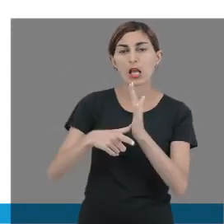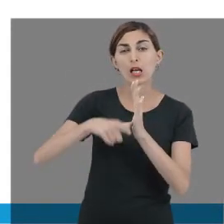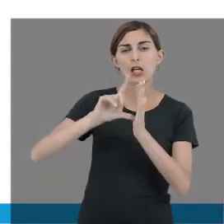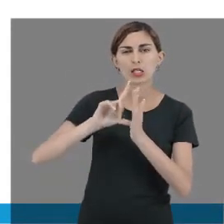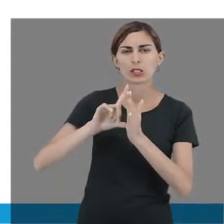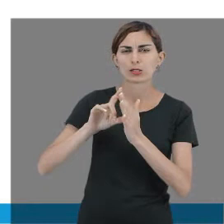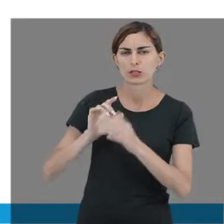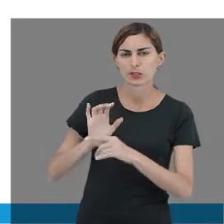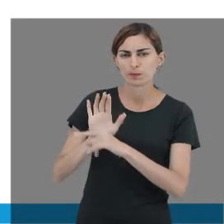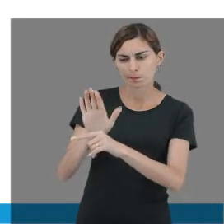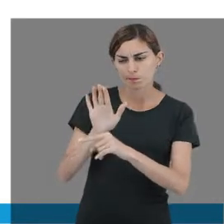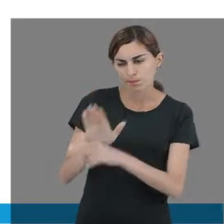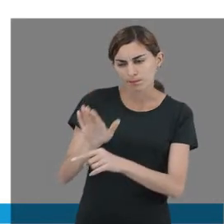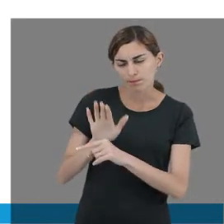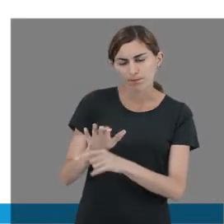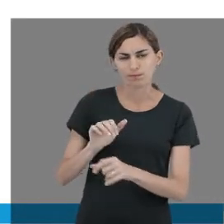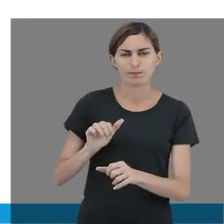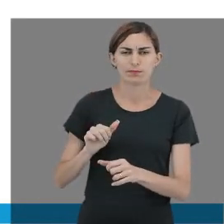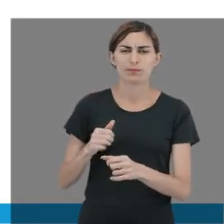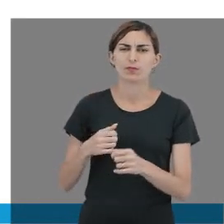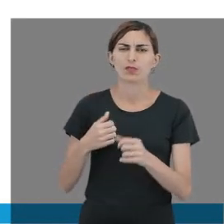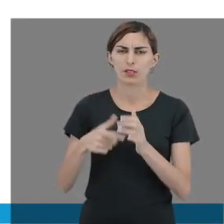a isso.